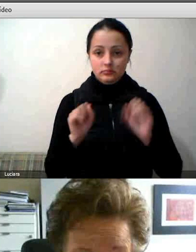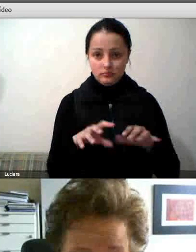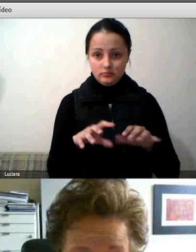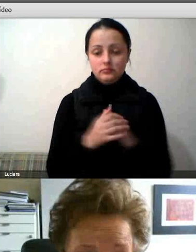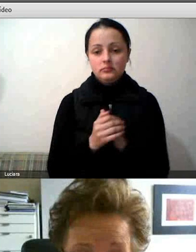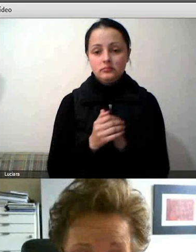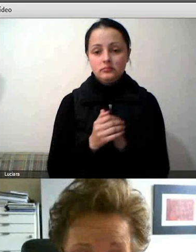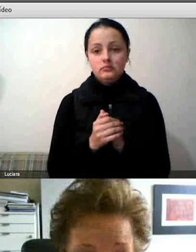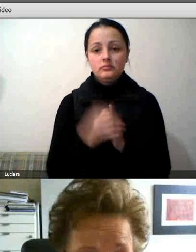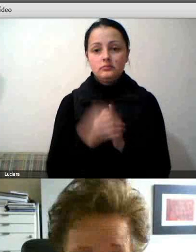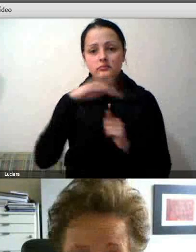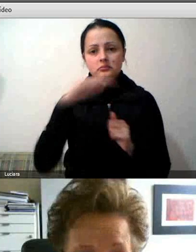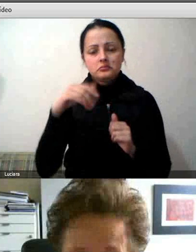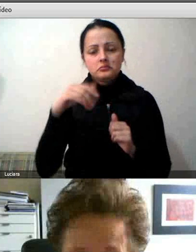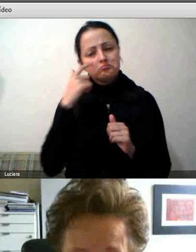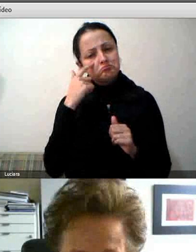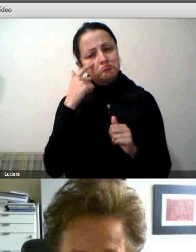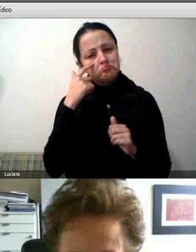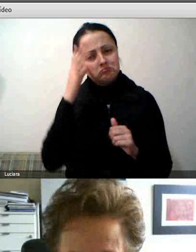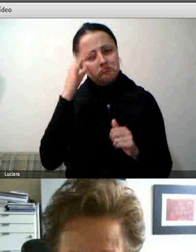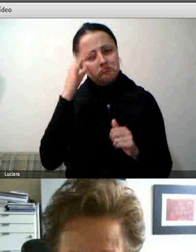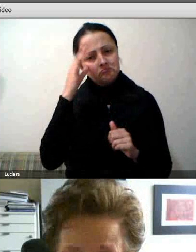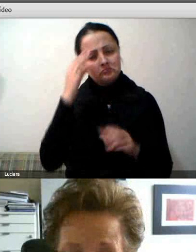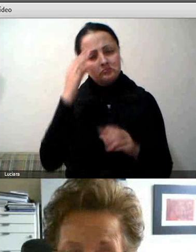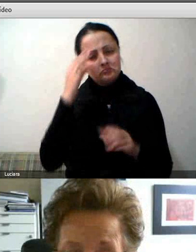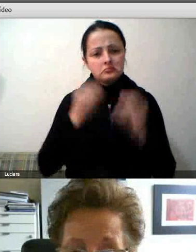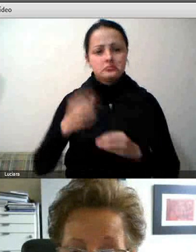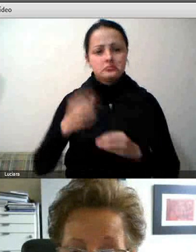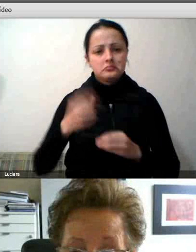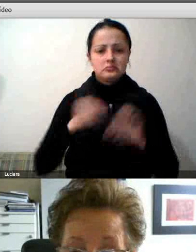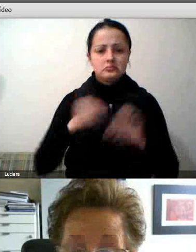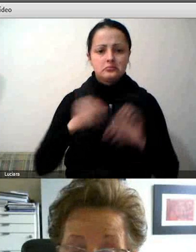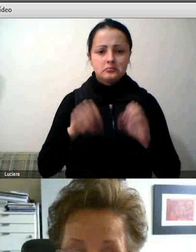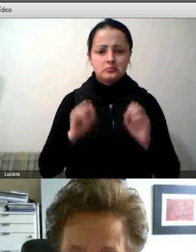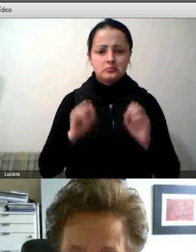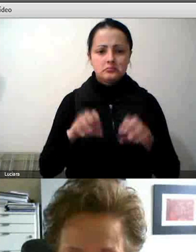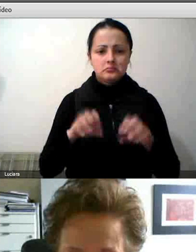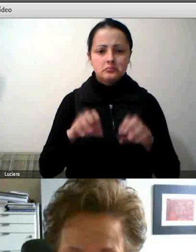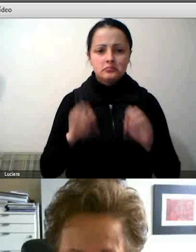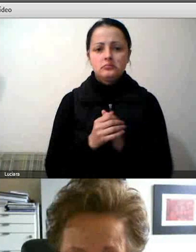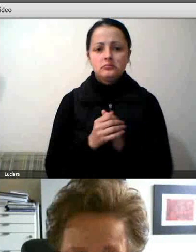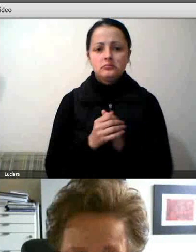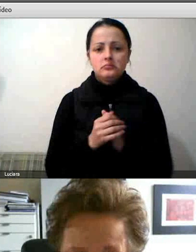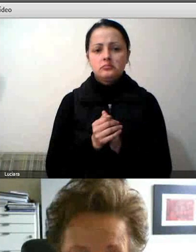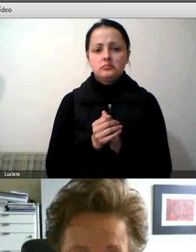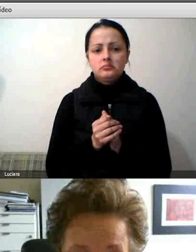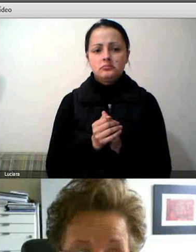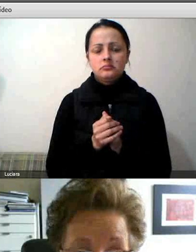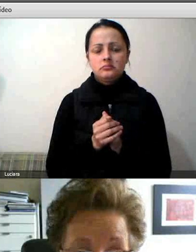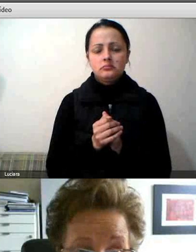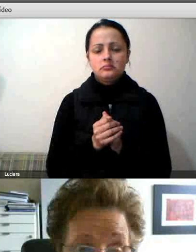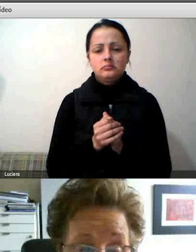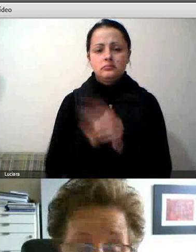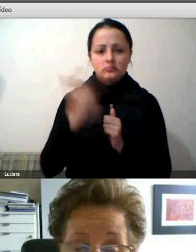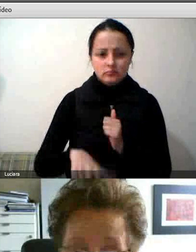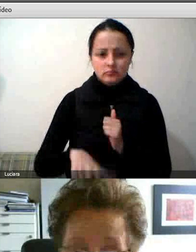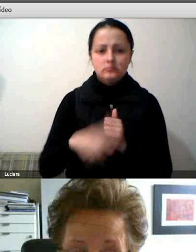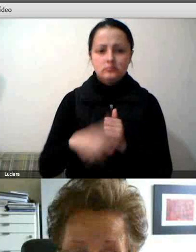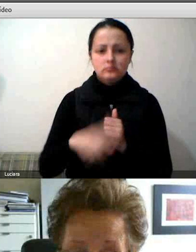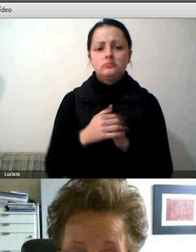aprendizagem entrasse pela percepção dele. O que é uma pessoa dando aula, uma professora dando aula, presta